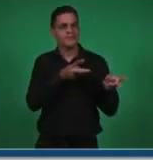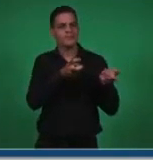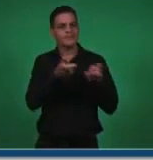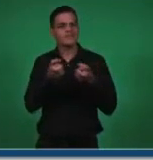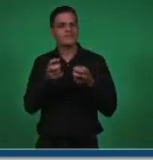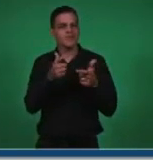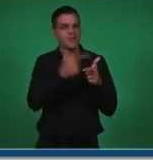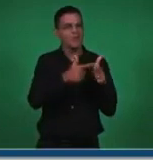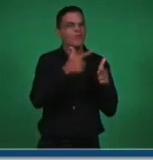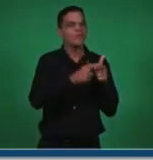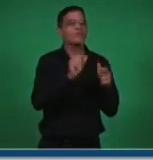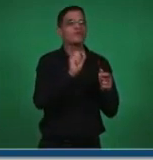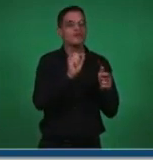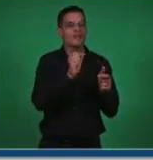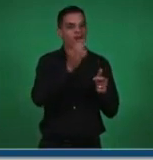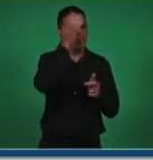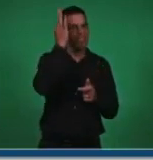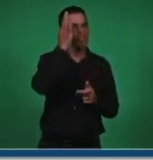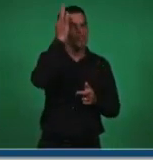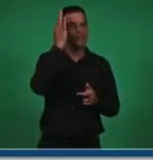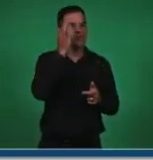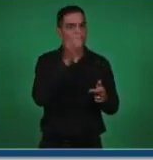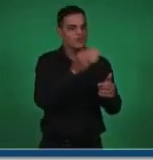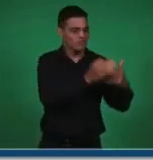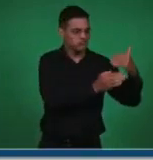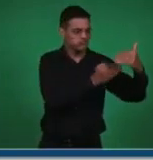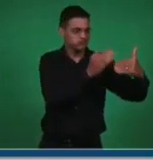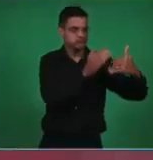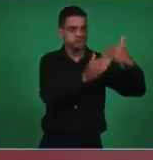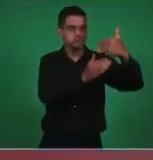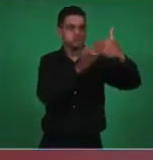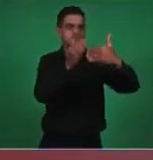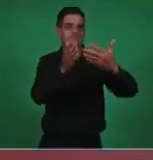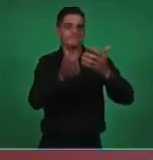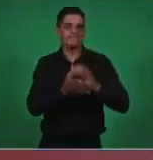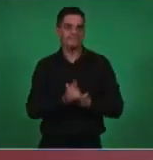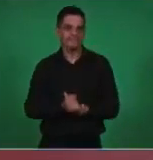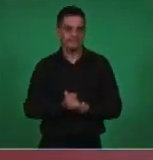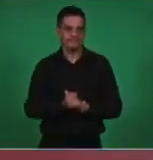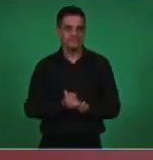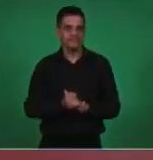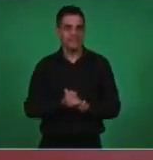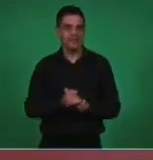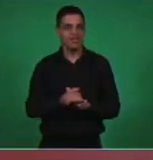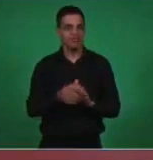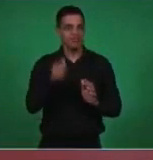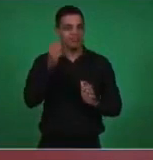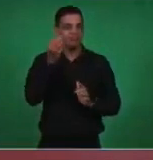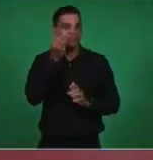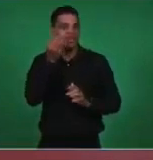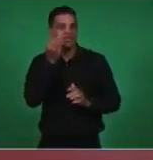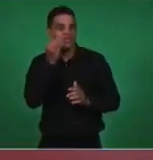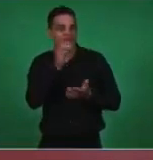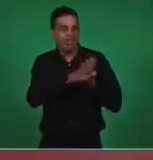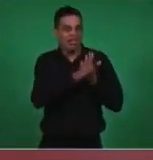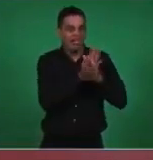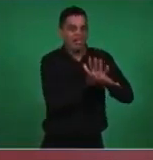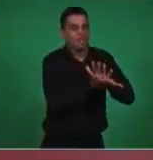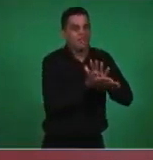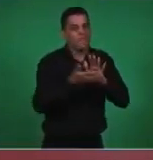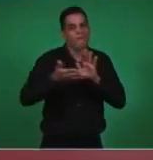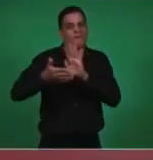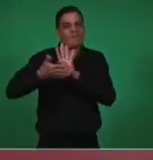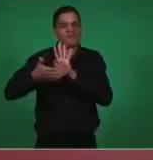que ele, além de descaracterizar o projeto, ele tem algumas ideias. Porque na concepção